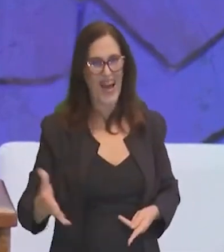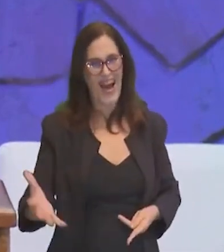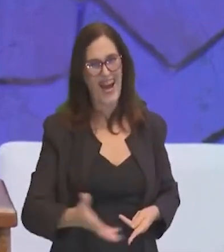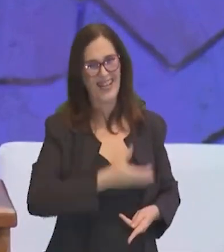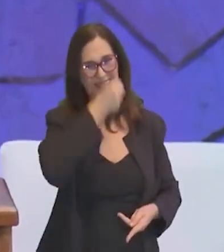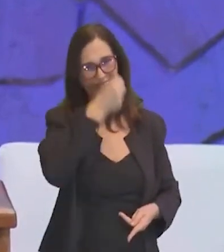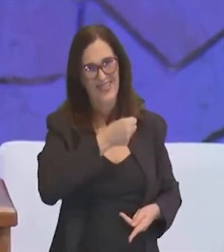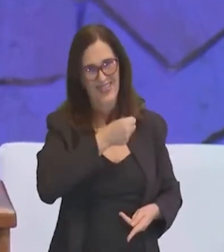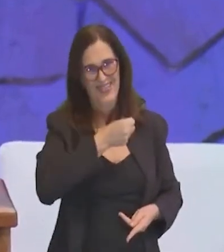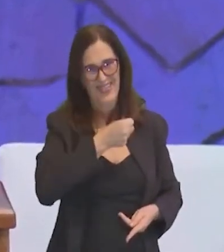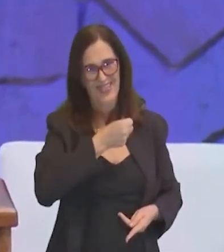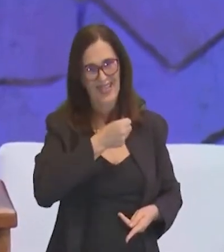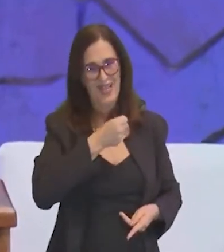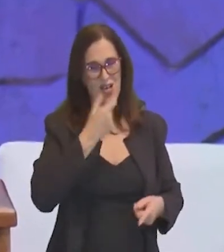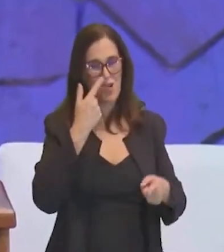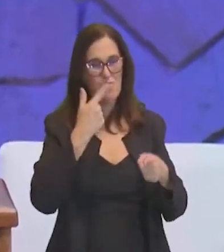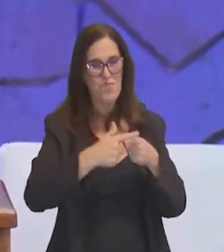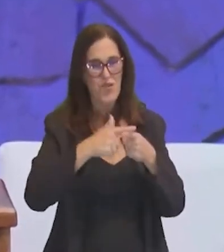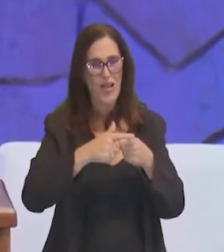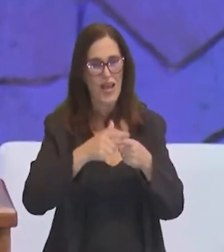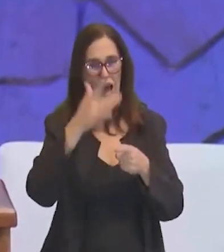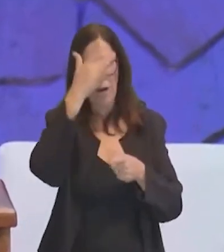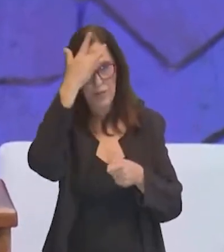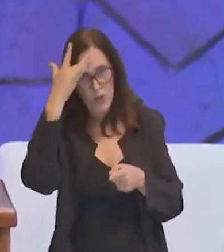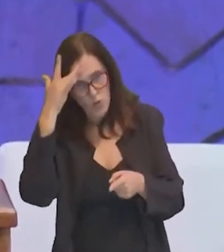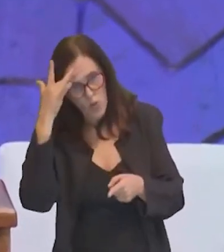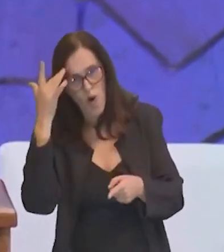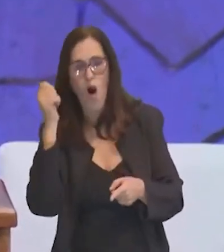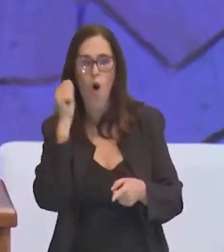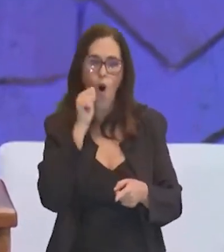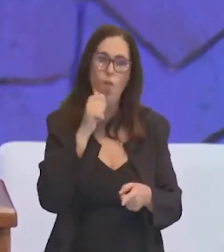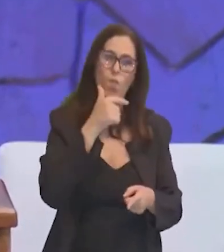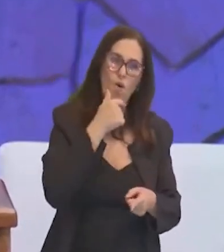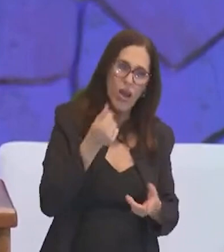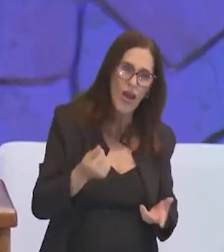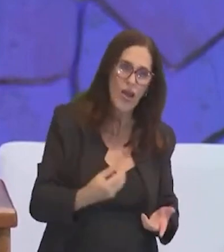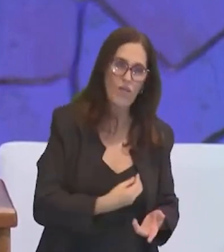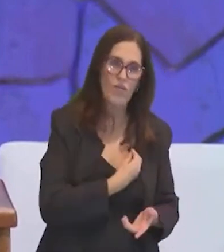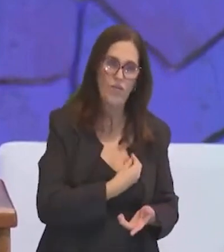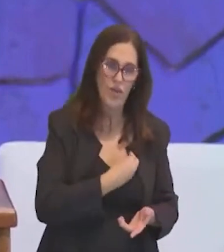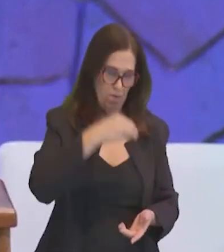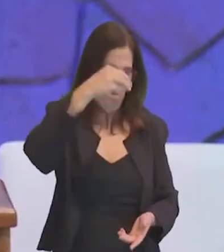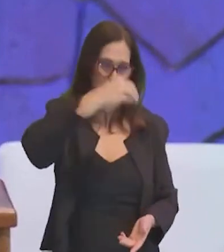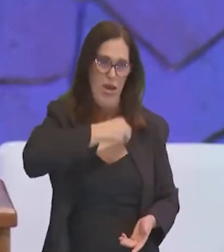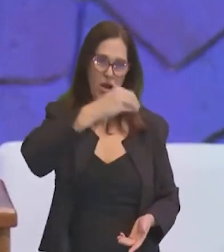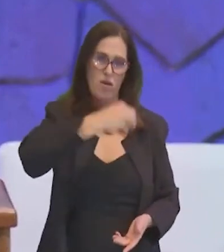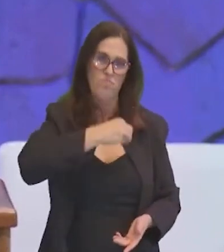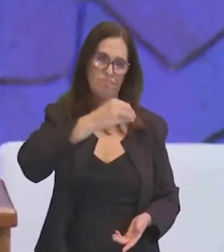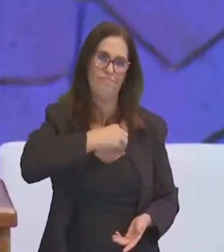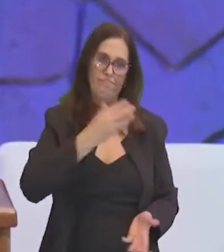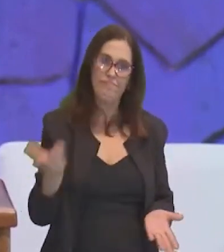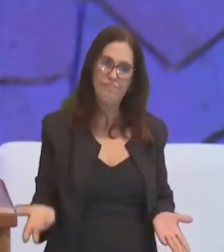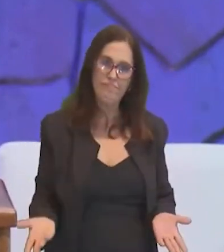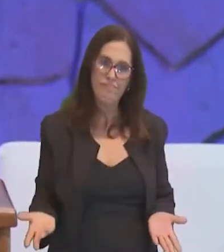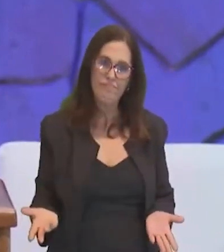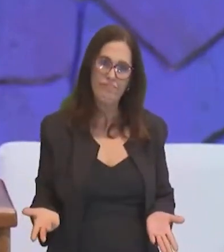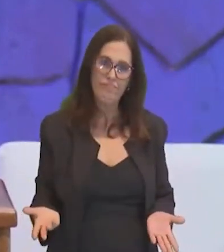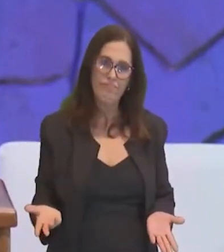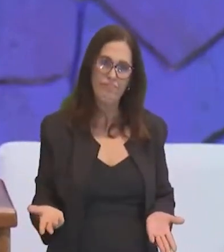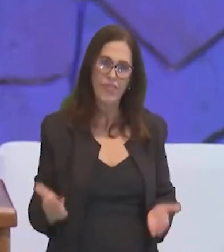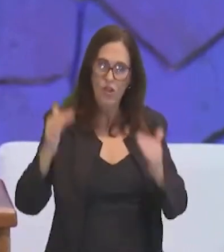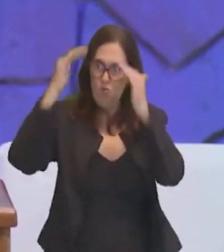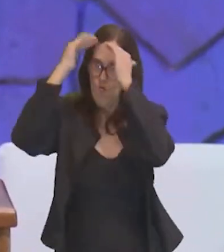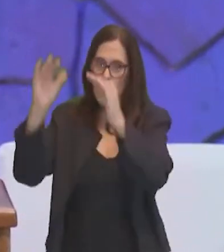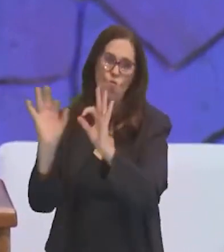salvação. Porque o homem, a mulher, viviam em pecados, em